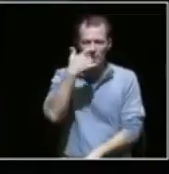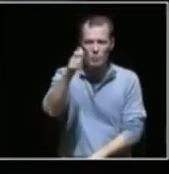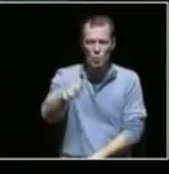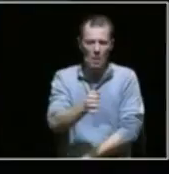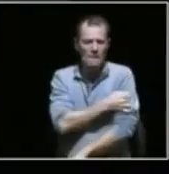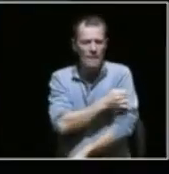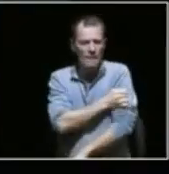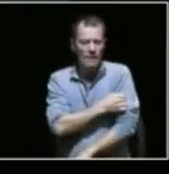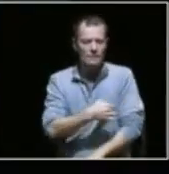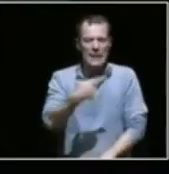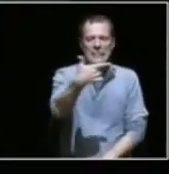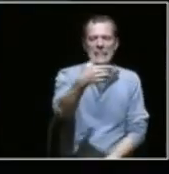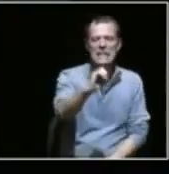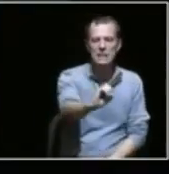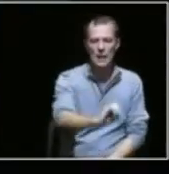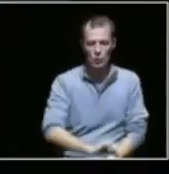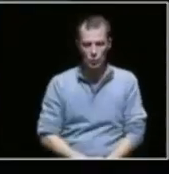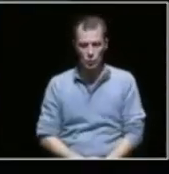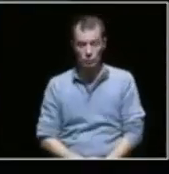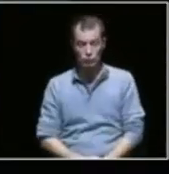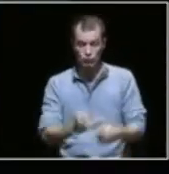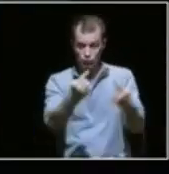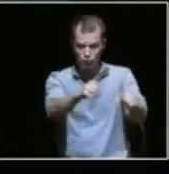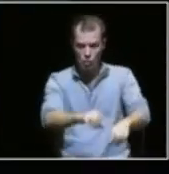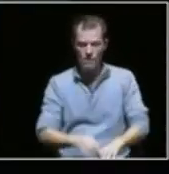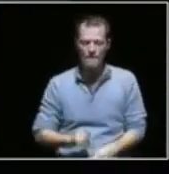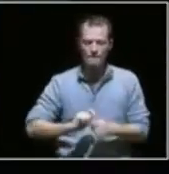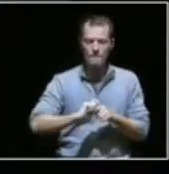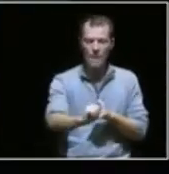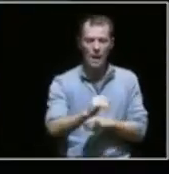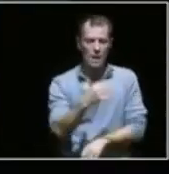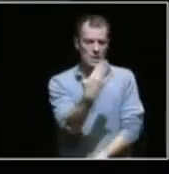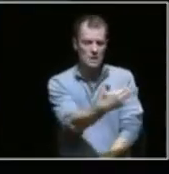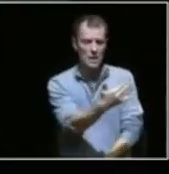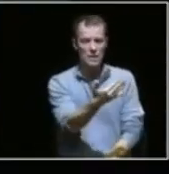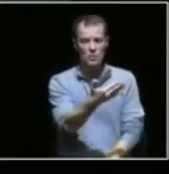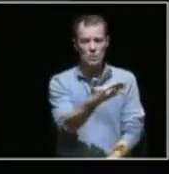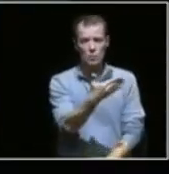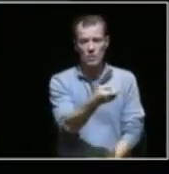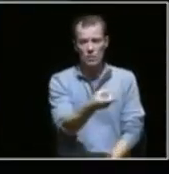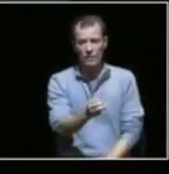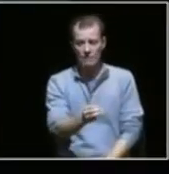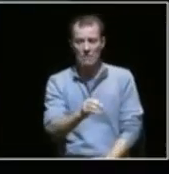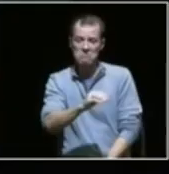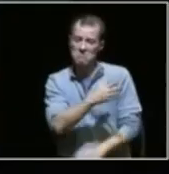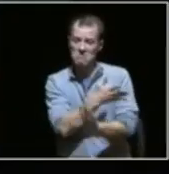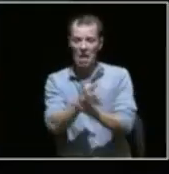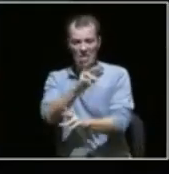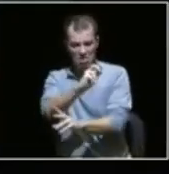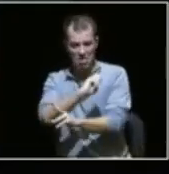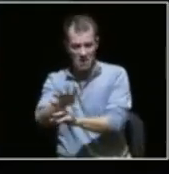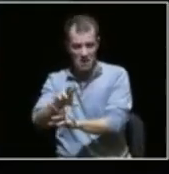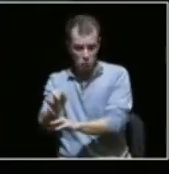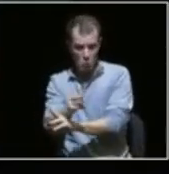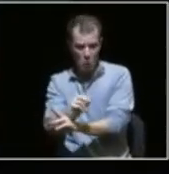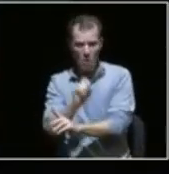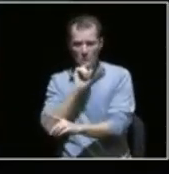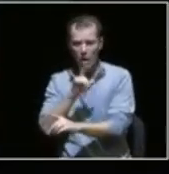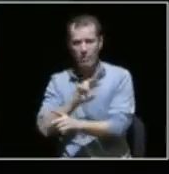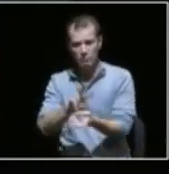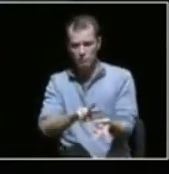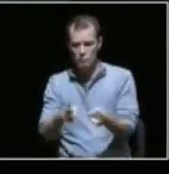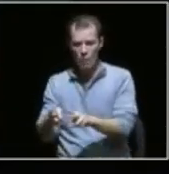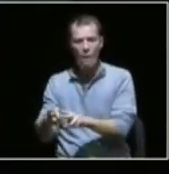que resida hoje num T0 e esteja a pagar entre 190 a 200 euros, passará a ser abrangido pela nova gama mínima